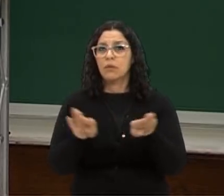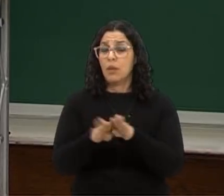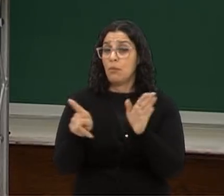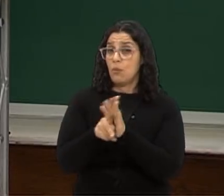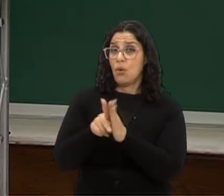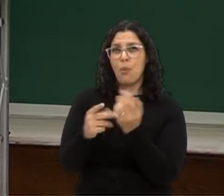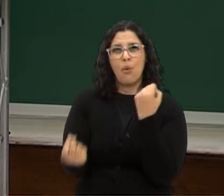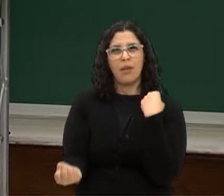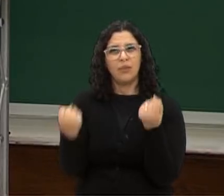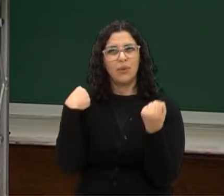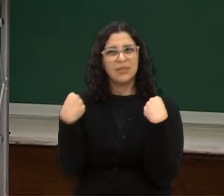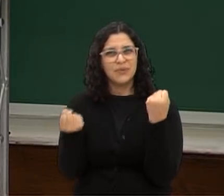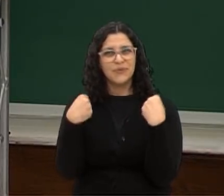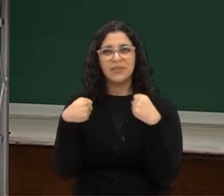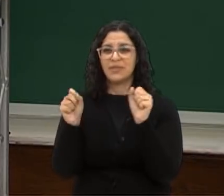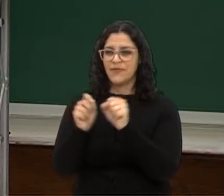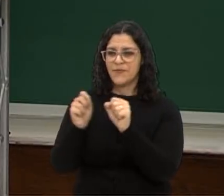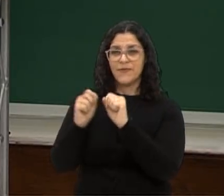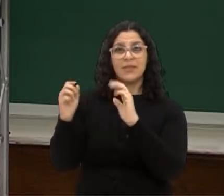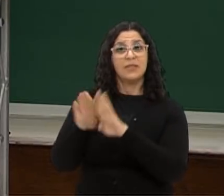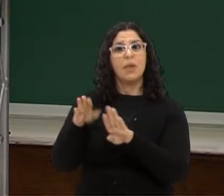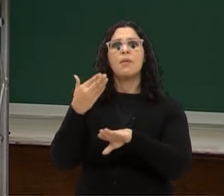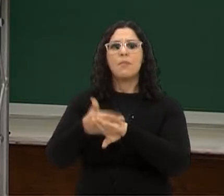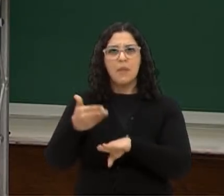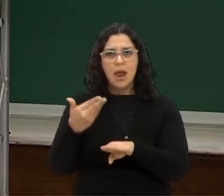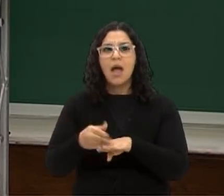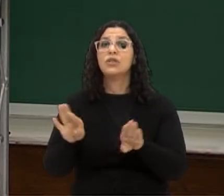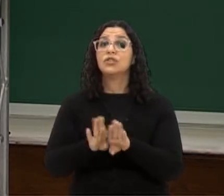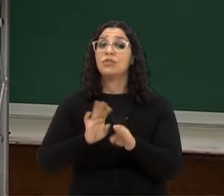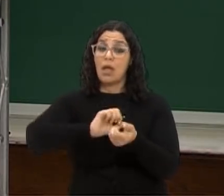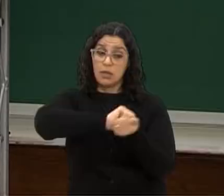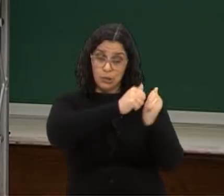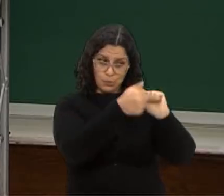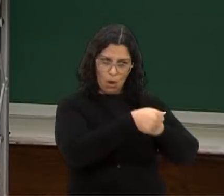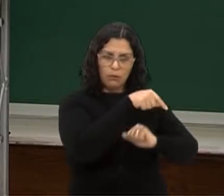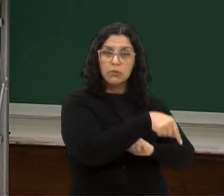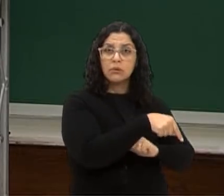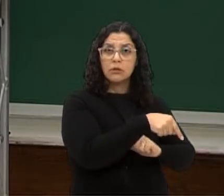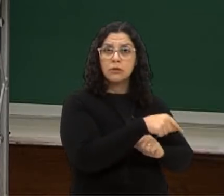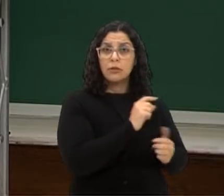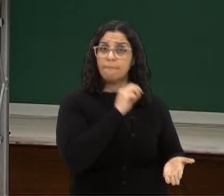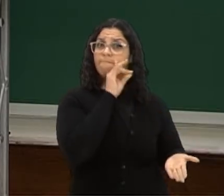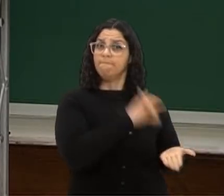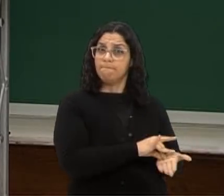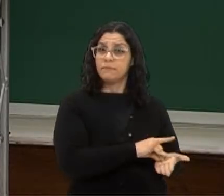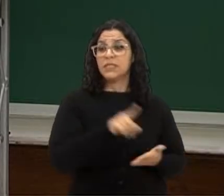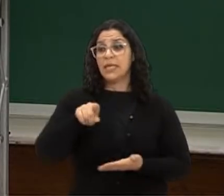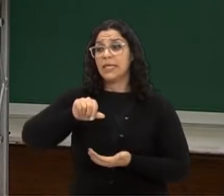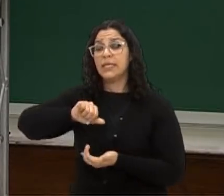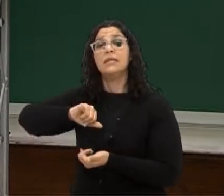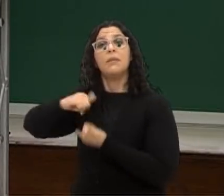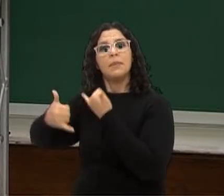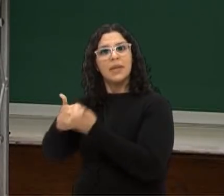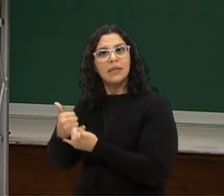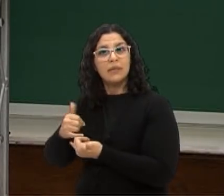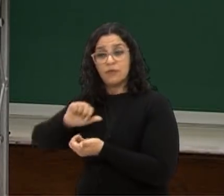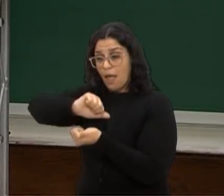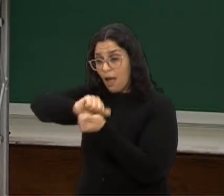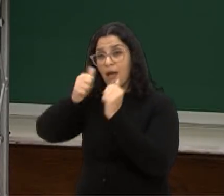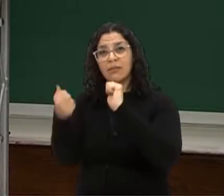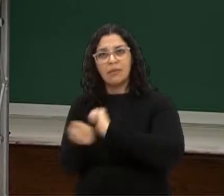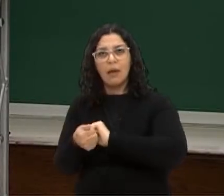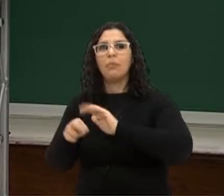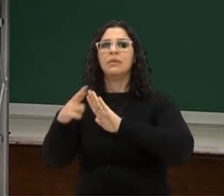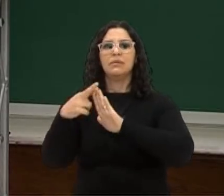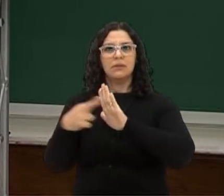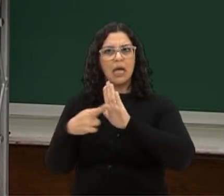na educação física, eu tenho certeza que você já praticou ele como esporte e como jogo. Você adaptando as regras, né,